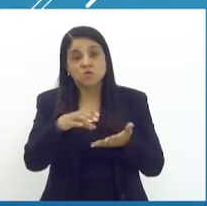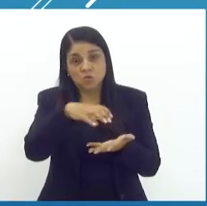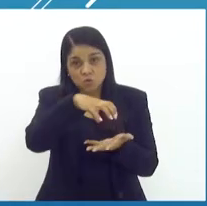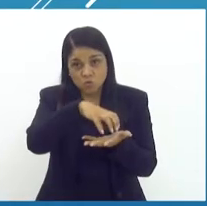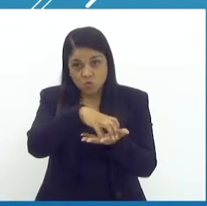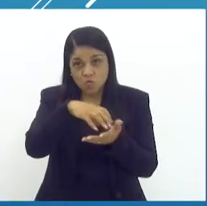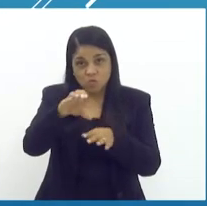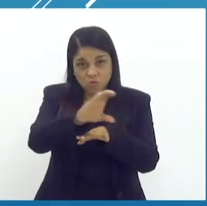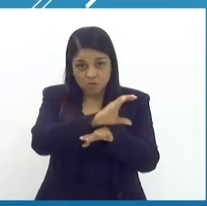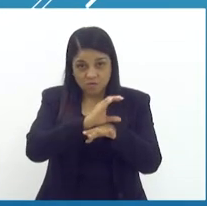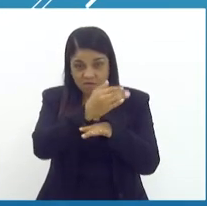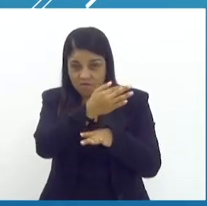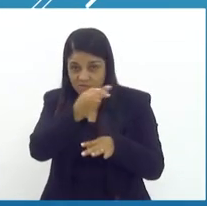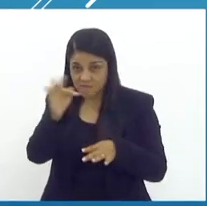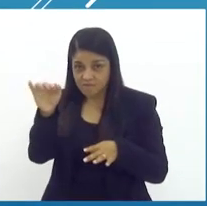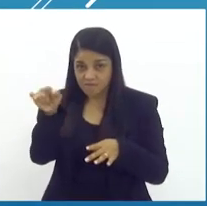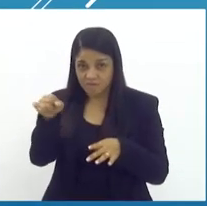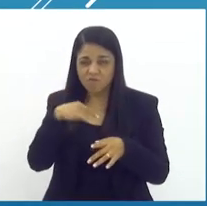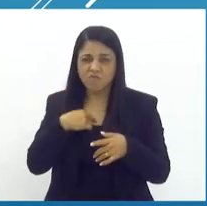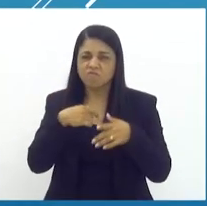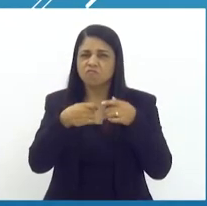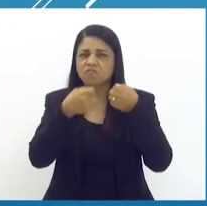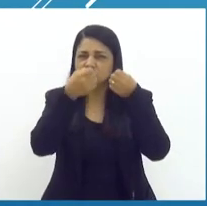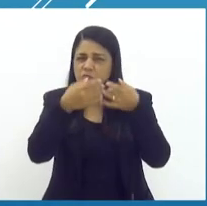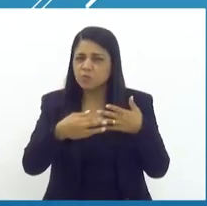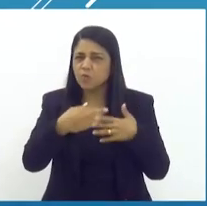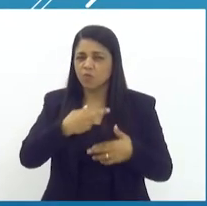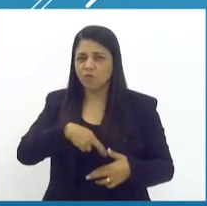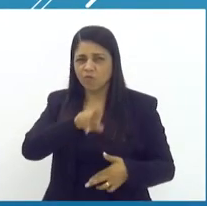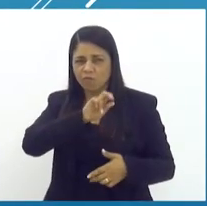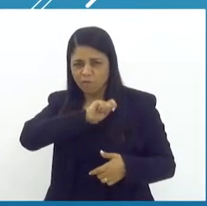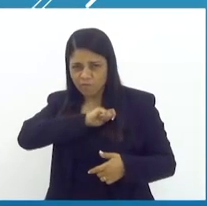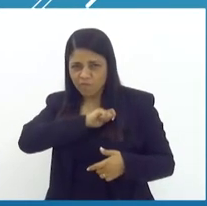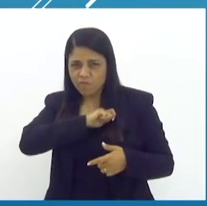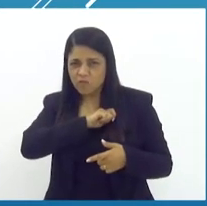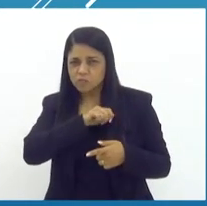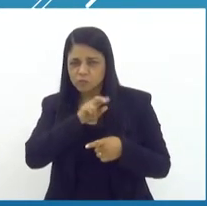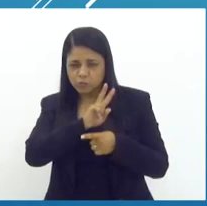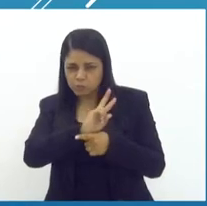toda atuação tá alguém falou a questão do Físico mas o detalhe é o seguinte é